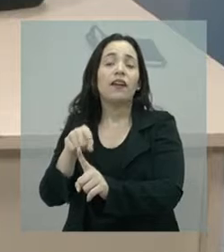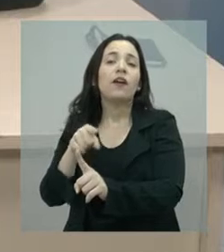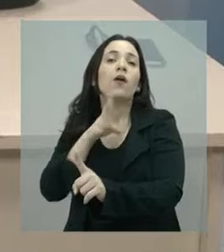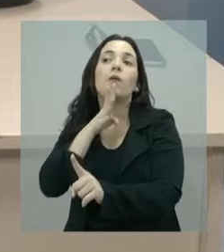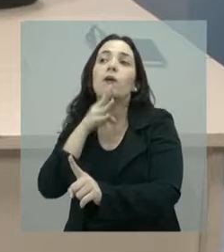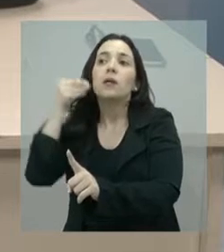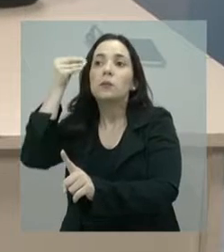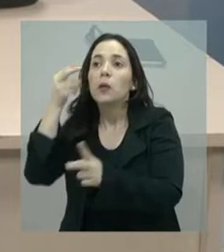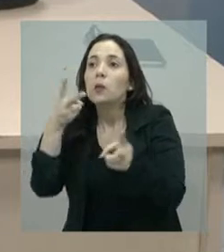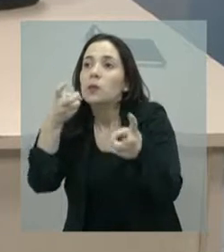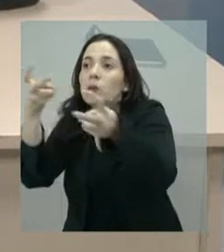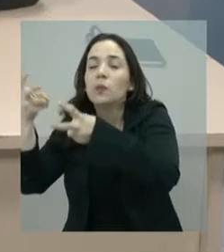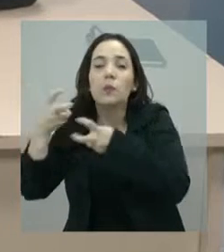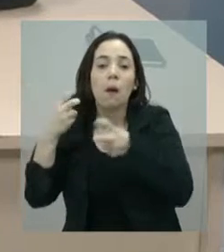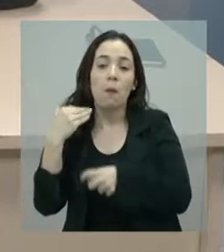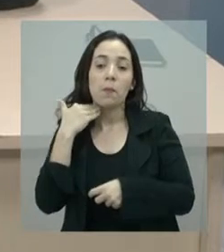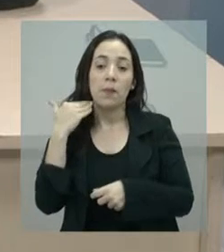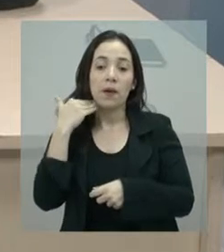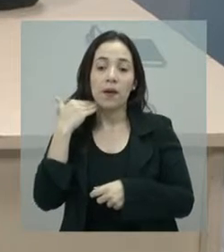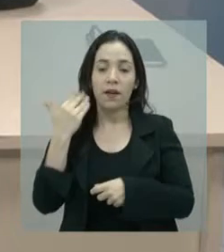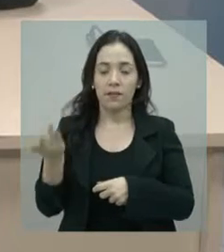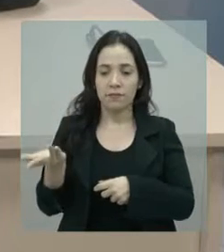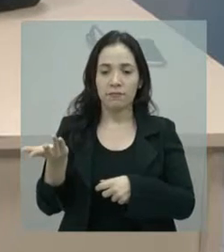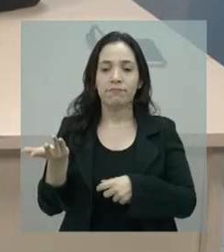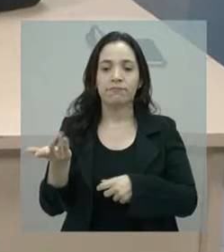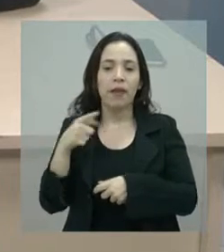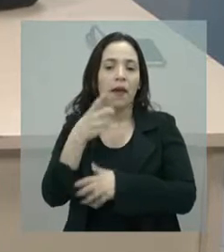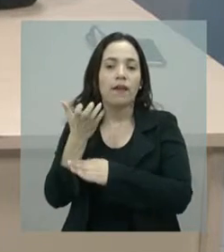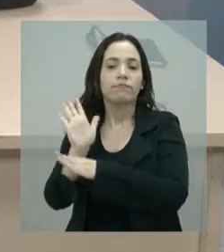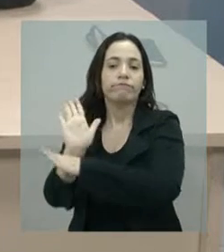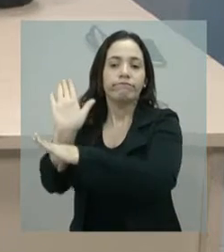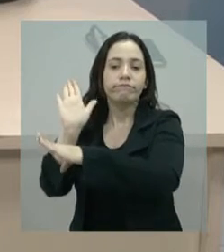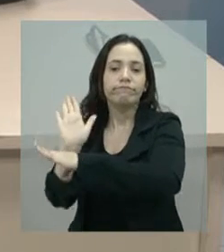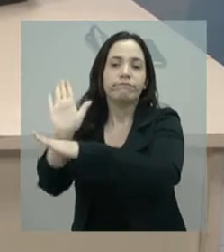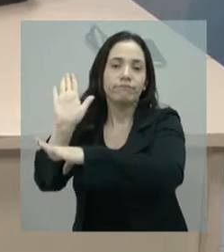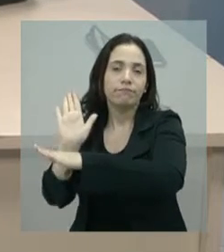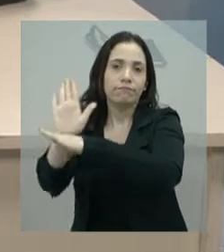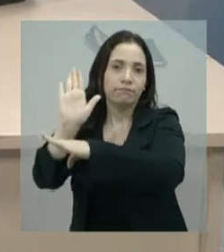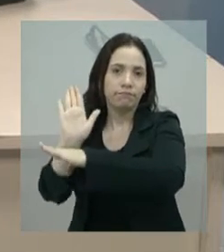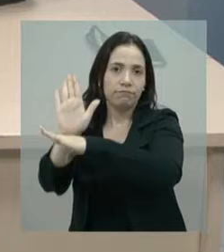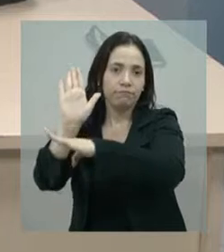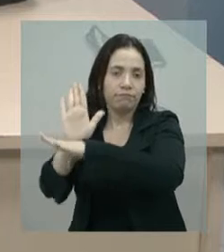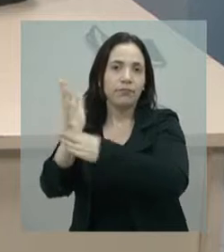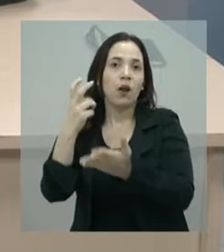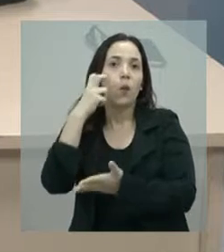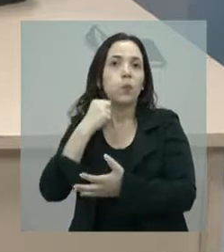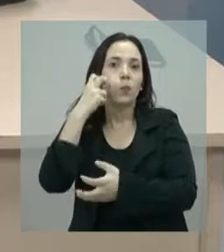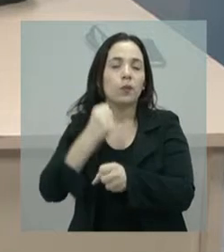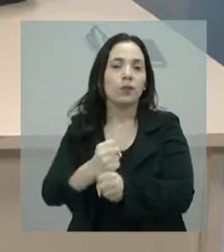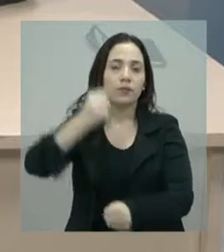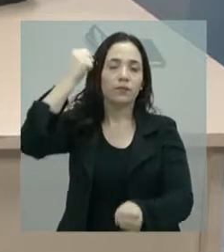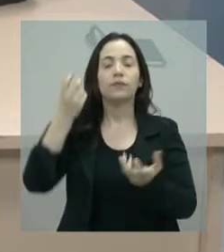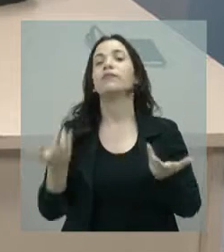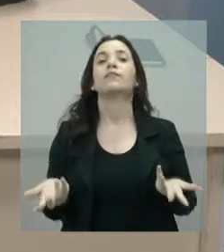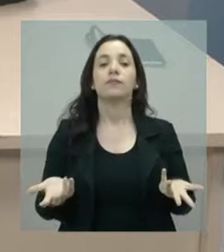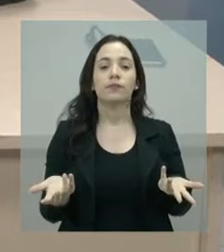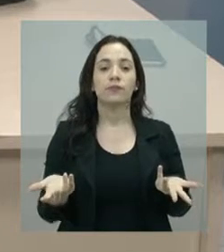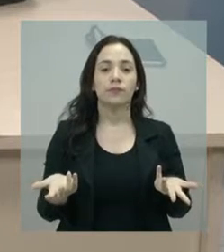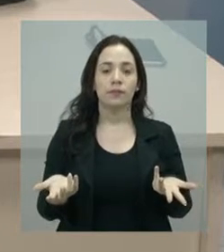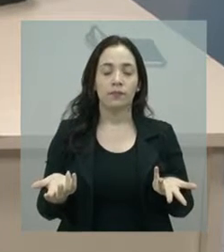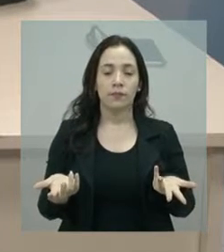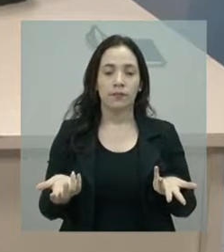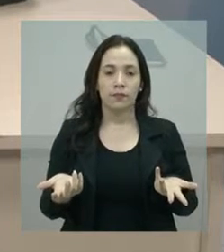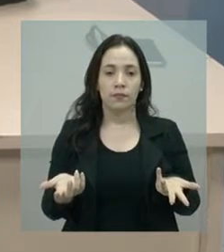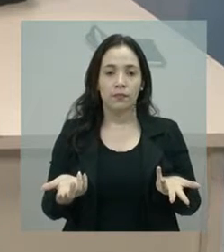desse sistema, que ganha dinheiro com esse sistema. Possa mudar Qual a vantagem que ele vai querer diminuir o lucro dele? A tristeza que ele tem, deputado, ele passou uns